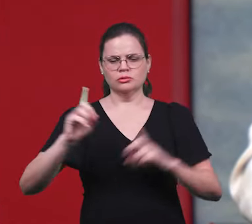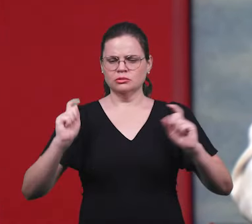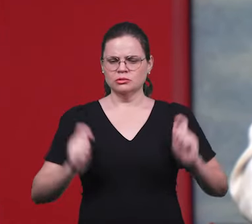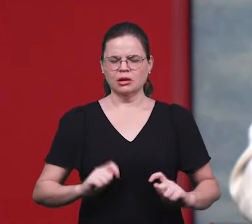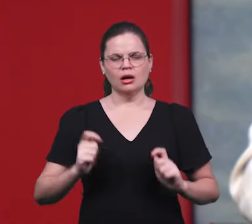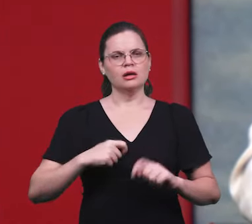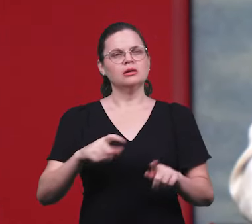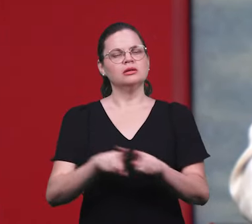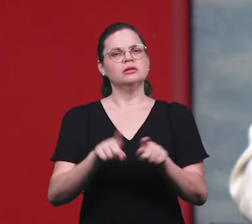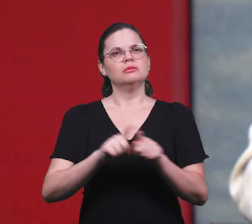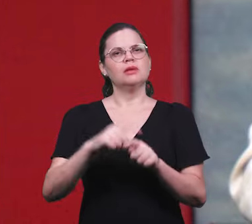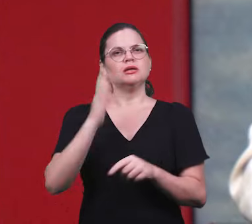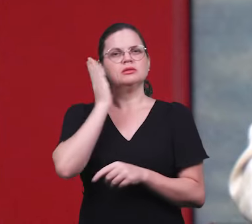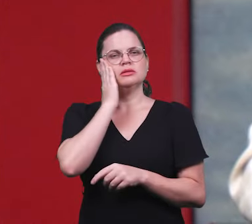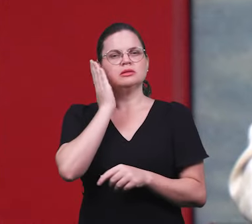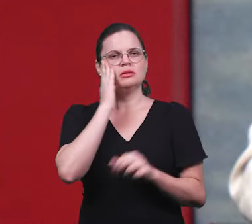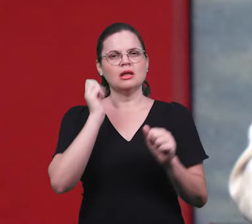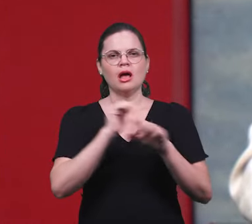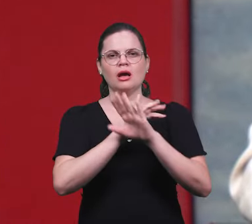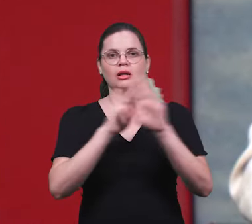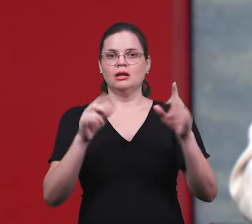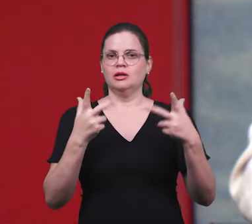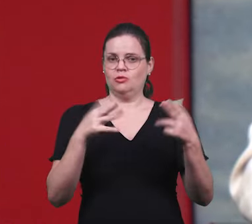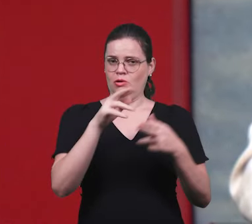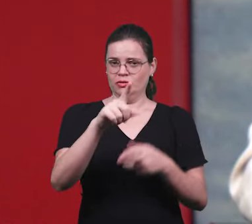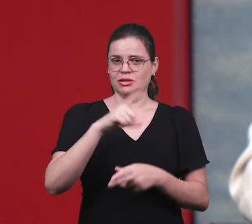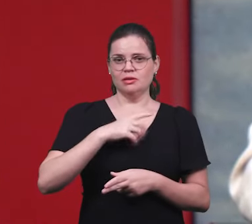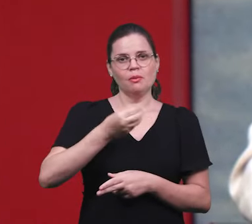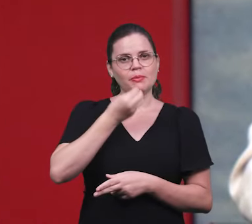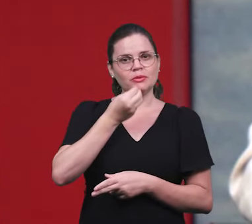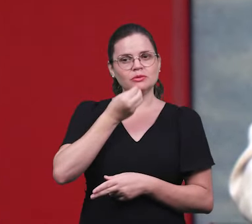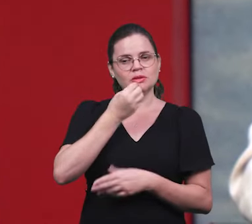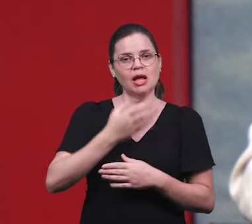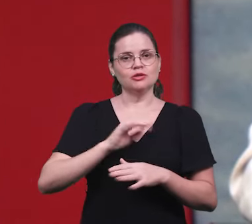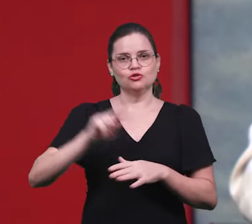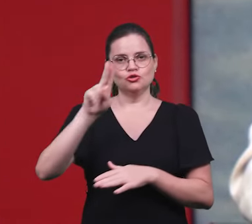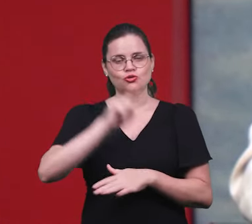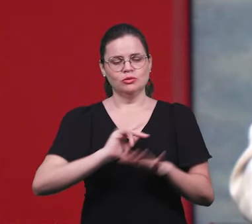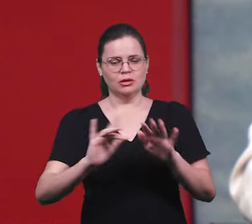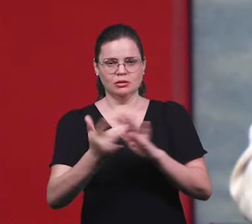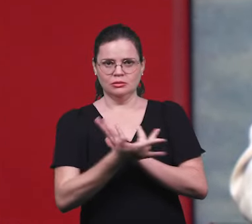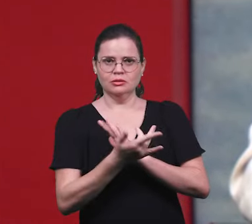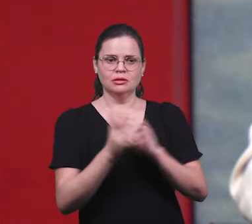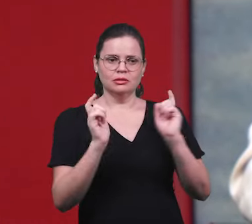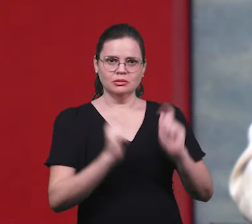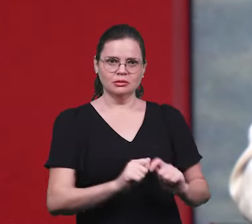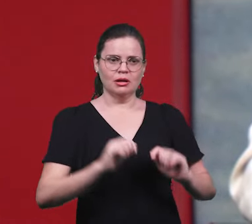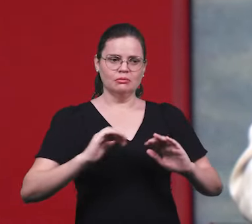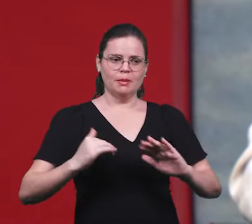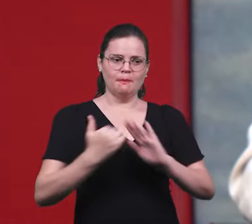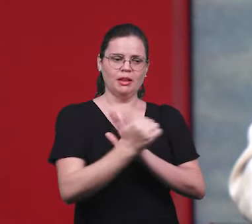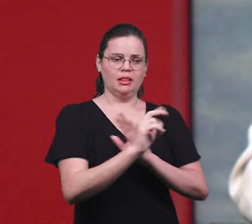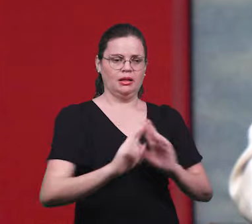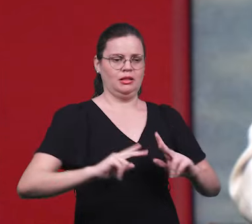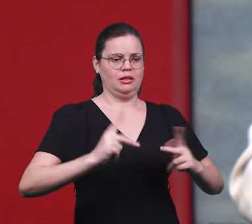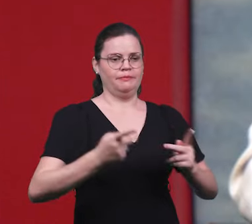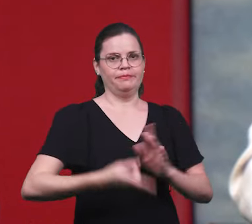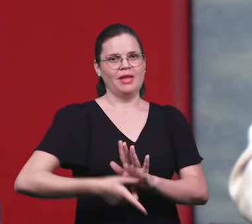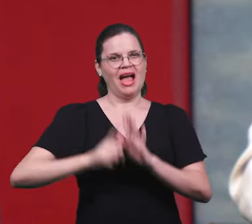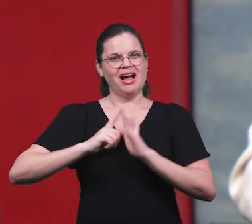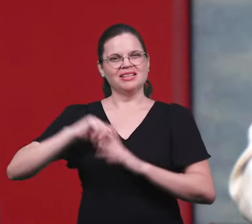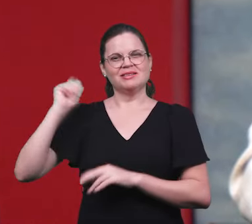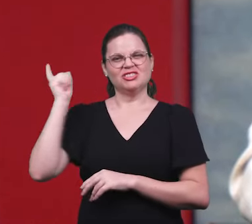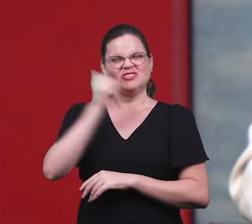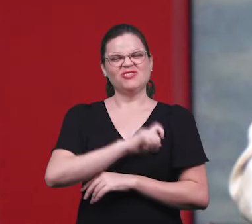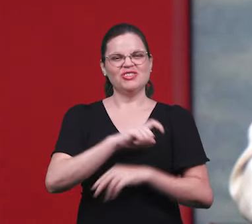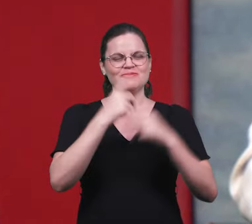de sabermos esse privilégio que você teve de usar uma rede social. Antigamente era mais difícil de pregar o